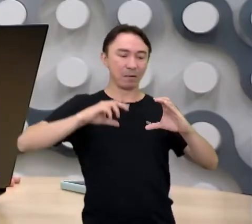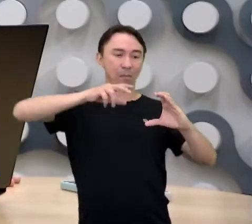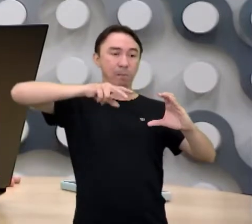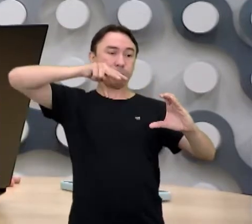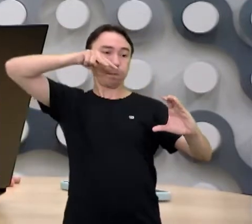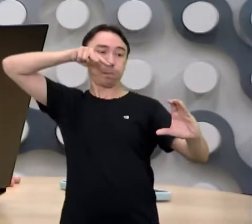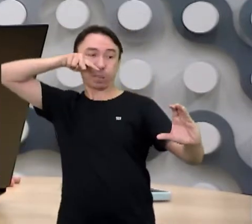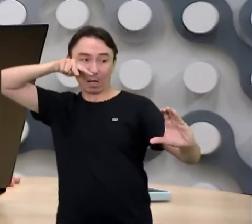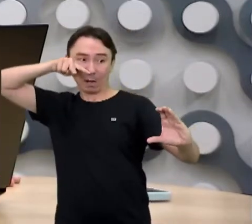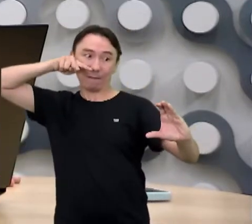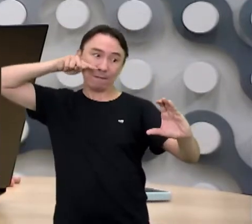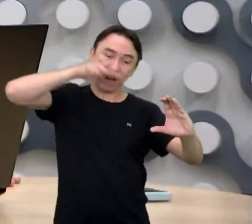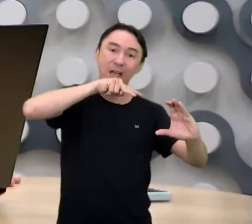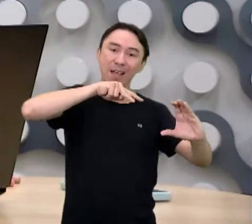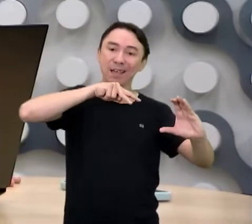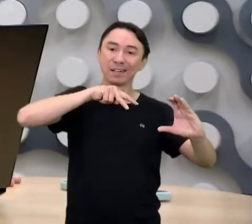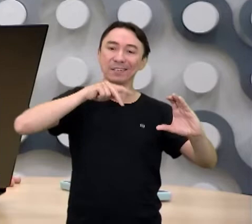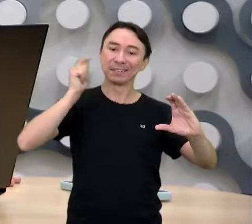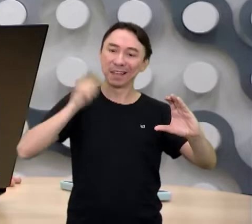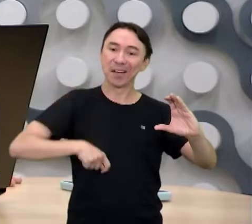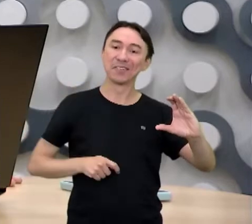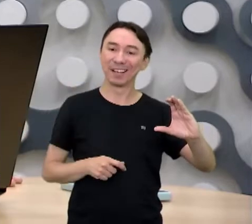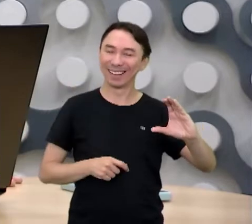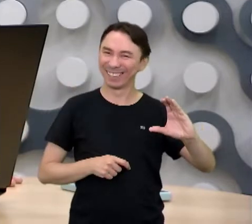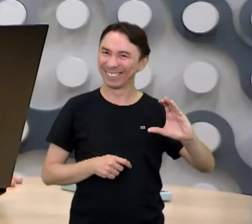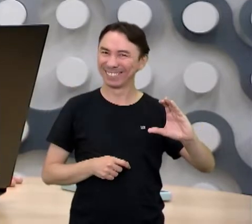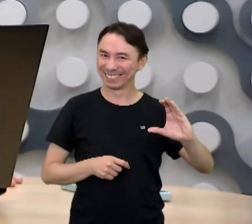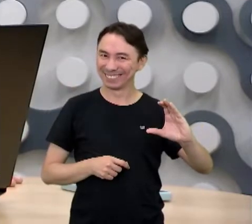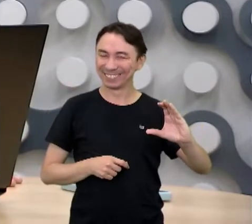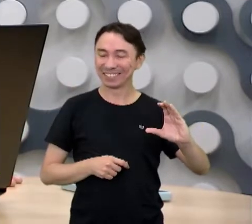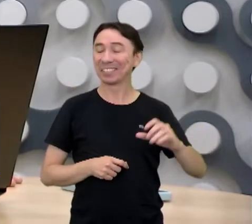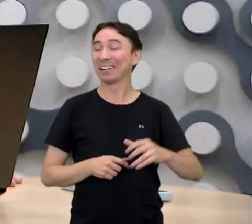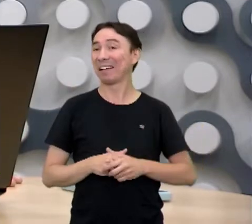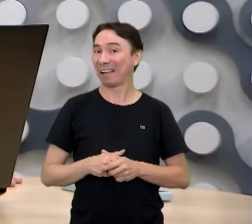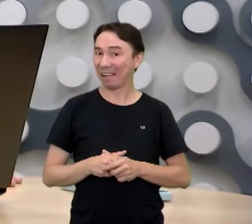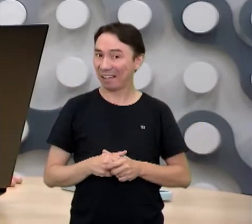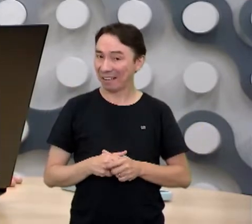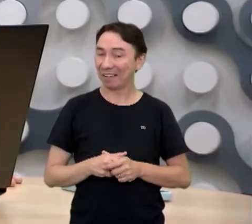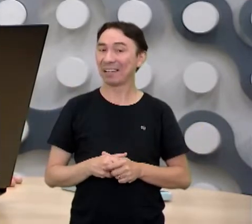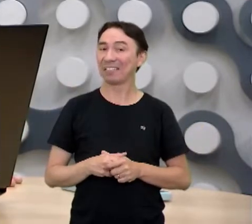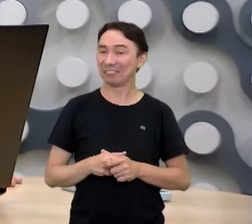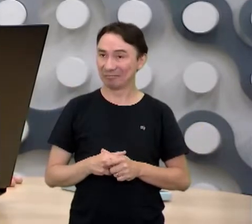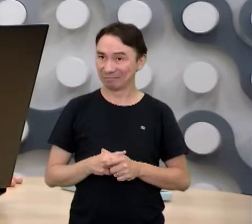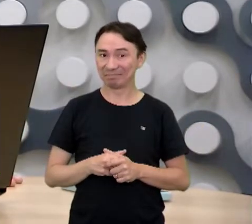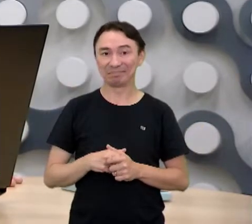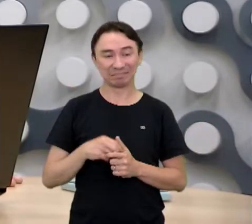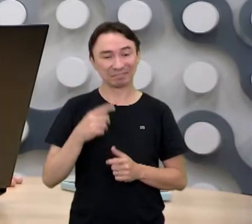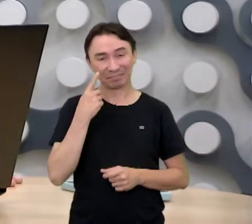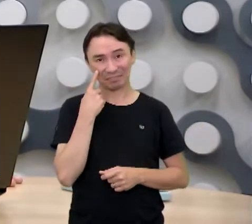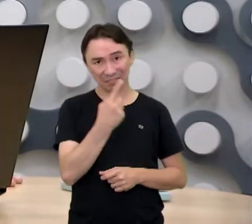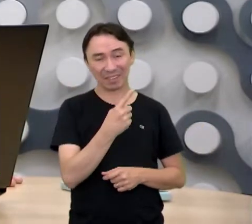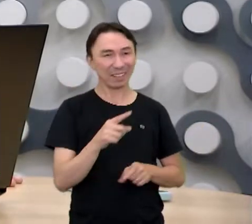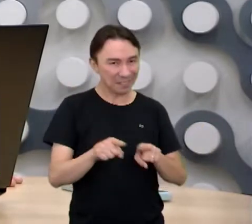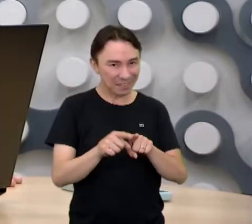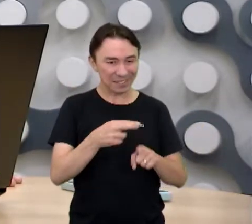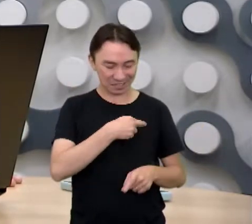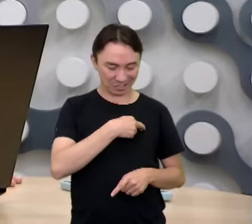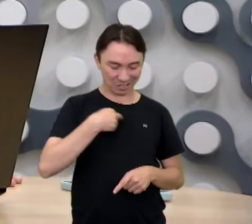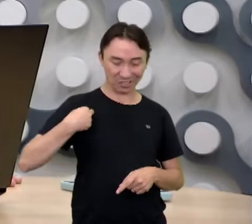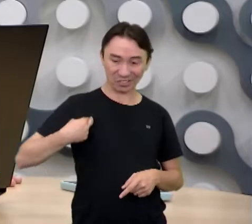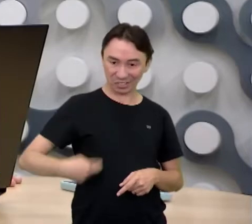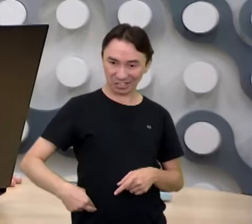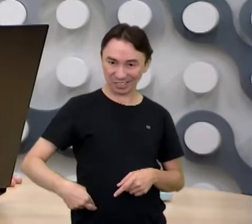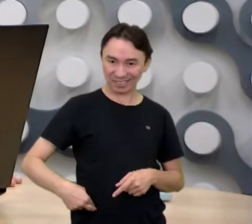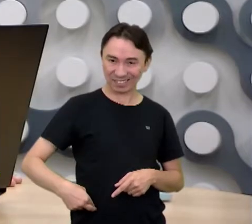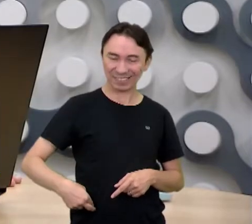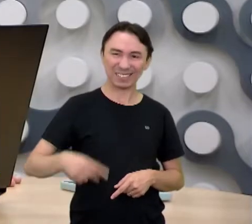como dependendo de onde você estiver, já foi feito isso até pela muralha da China, né? Visualizada aí, não por satélite, por olho